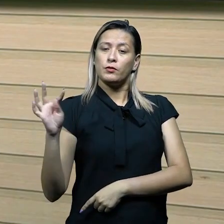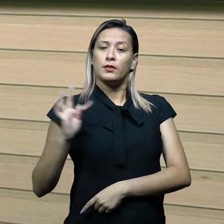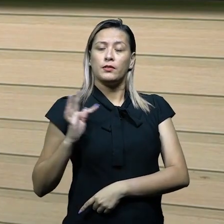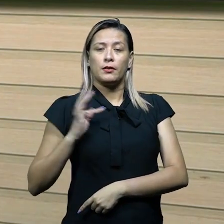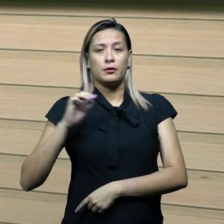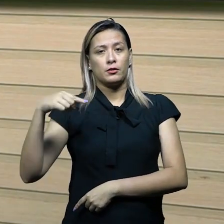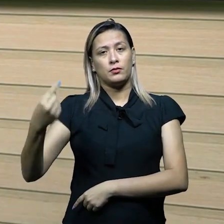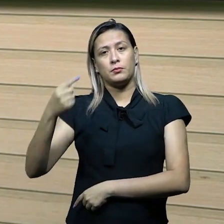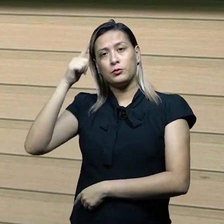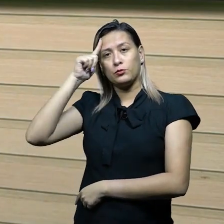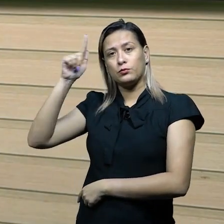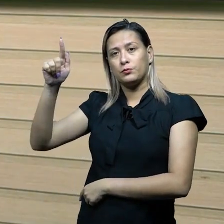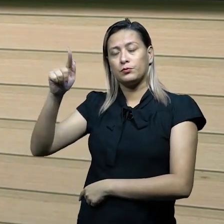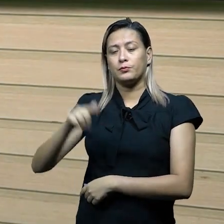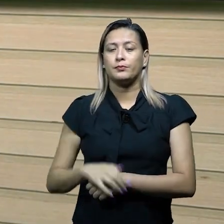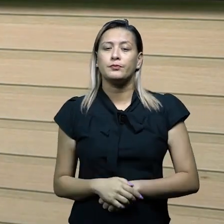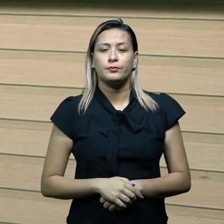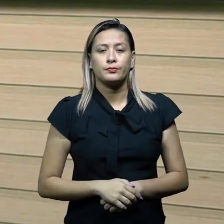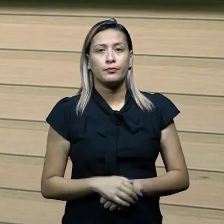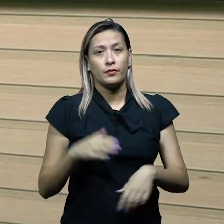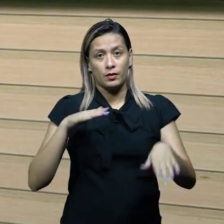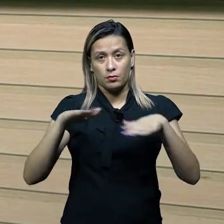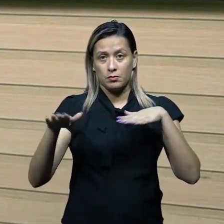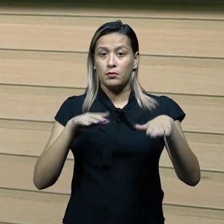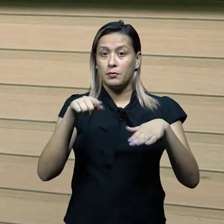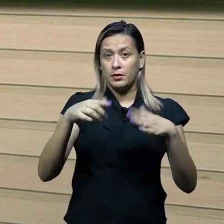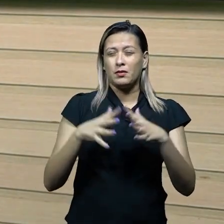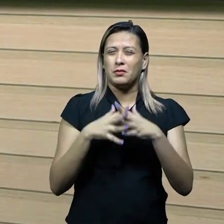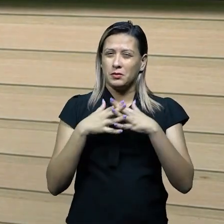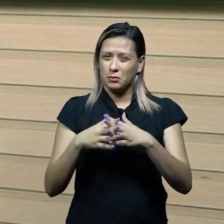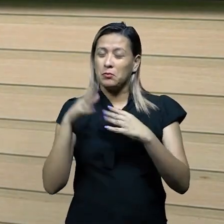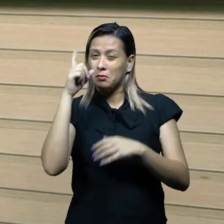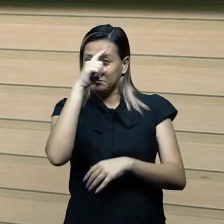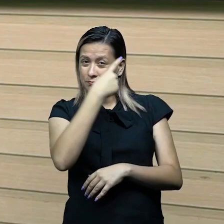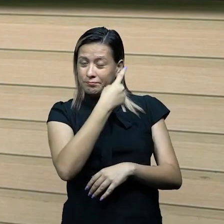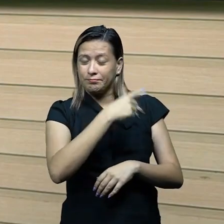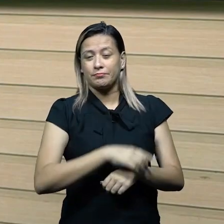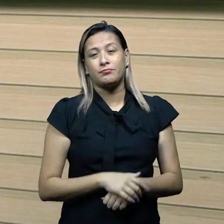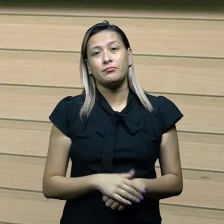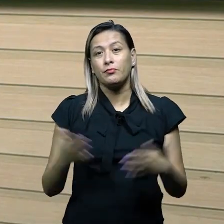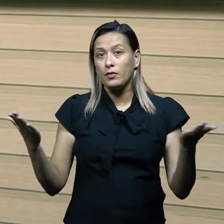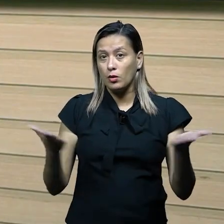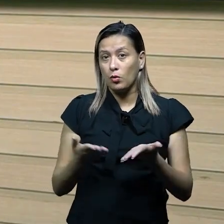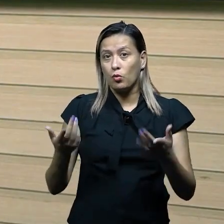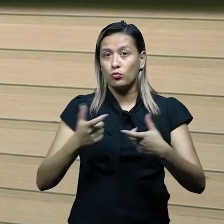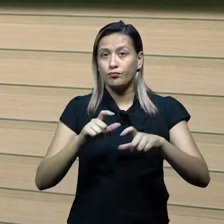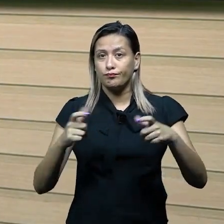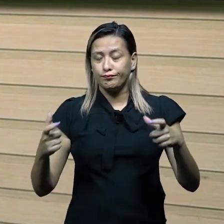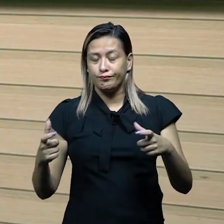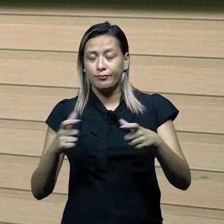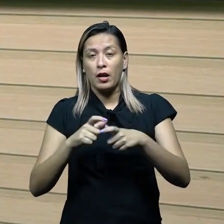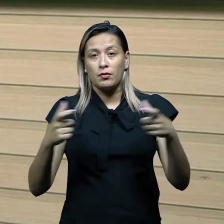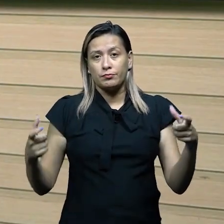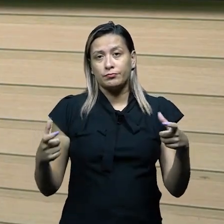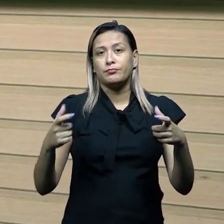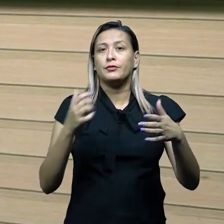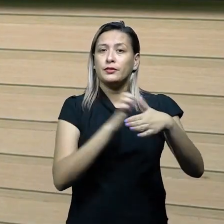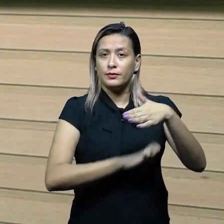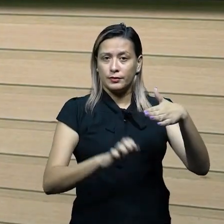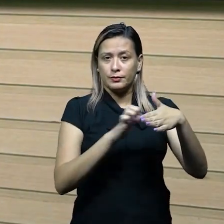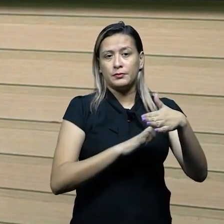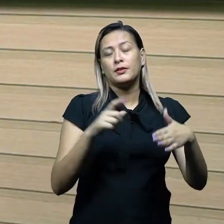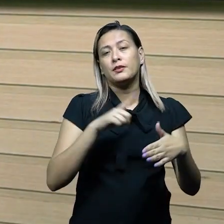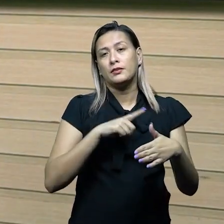ser mais auxiliar, agora eu vou ser técnico. Depois eu vou ser gerente. Claro que esse movimento bem aqui ele é mais complexo, ele é mais difícil. Hoje a maioria